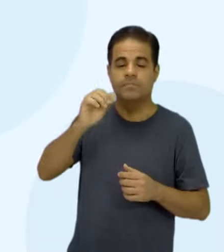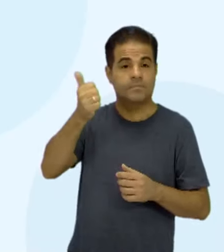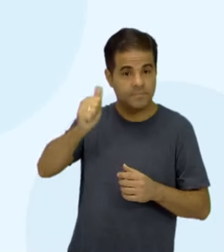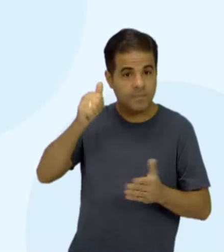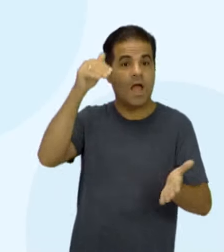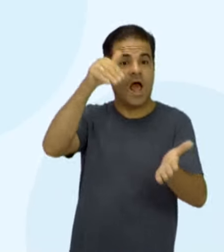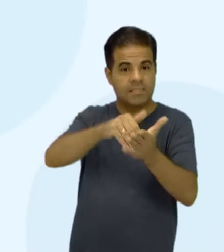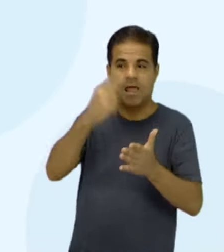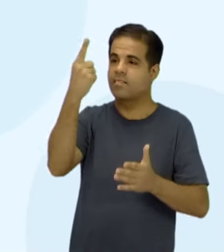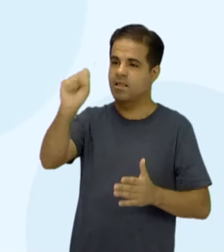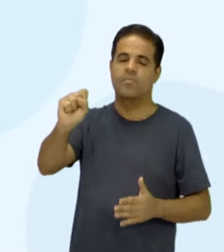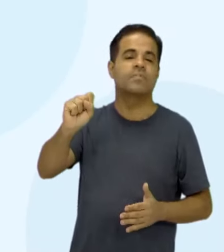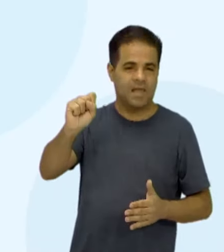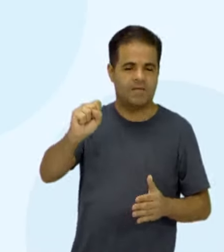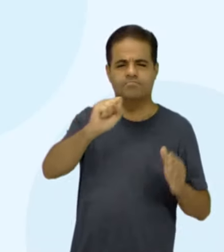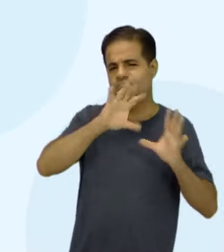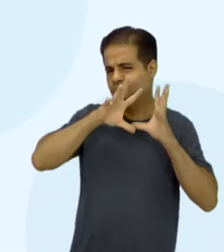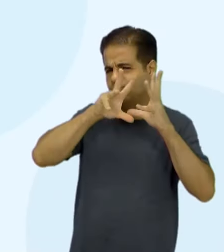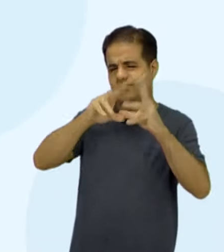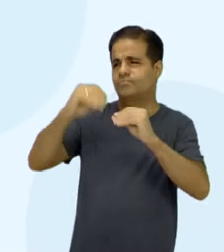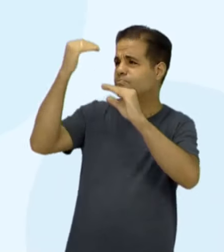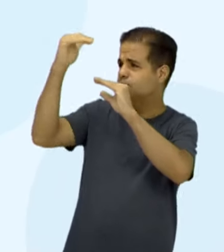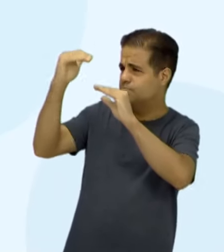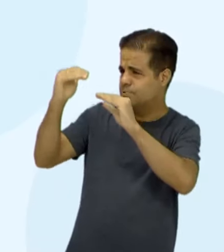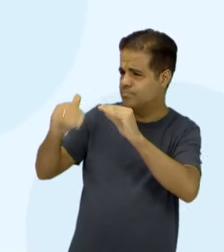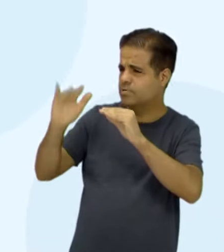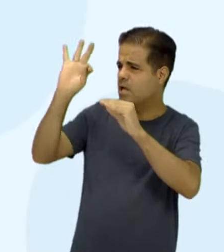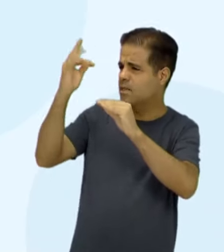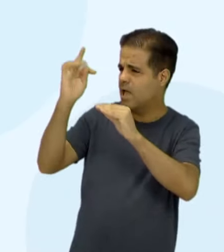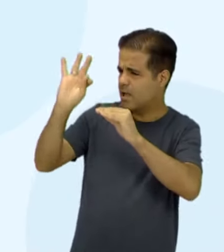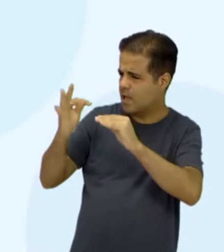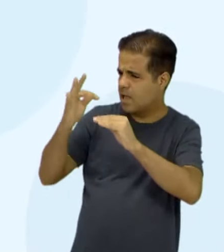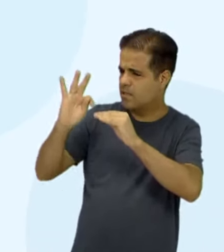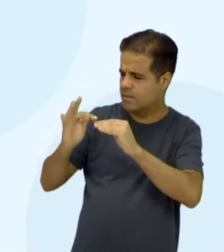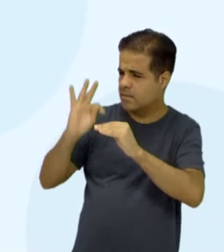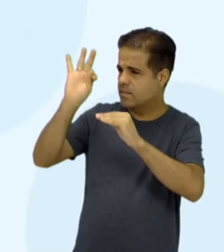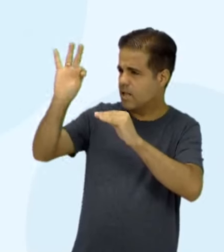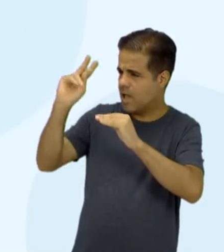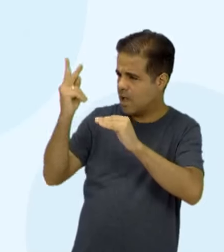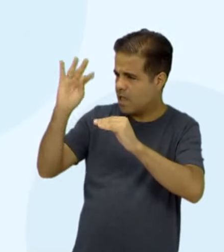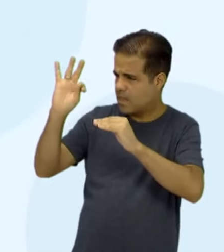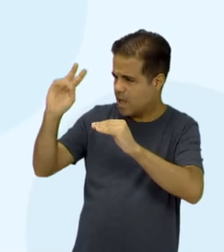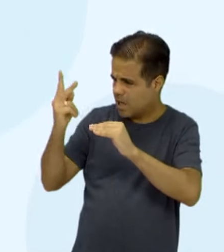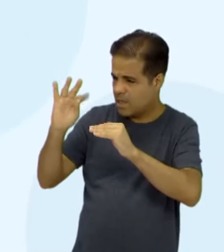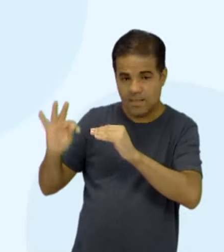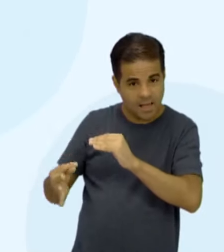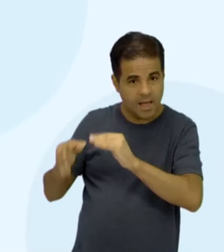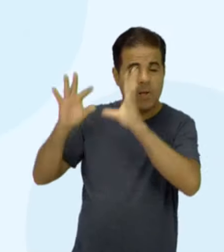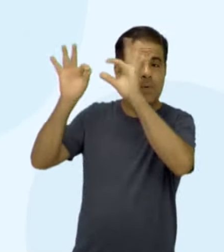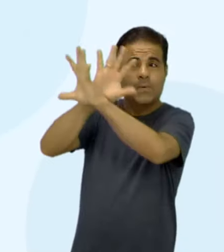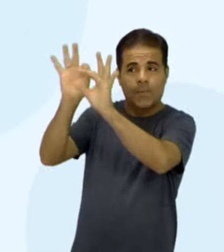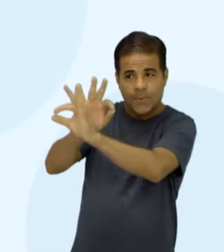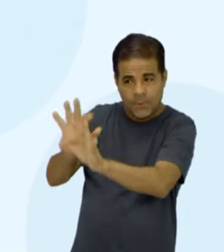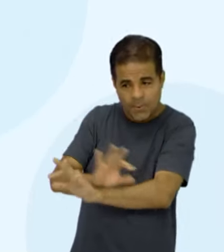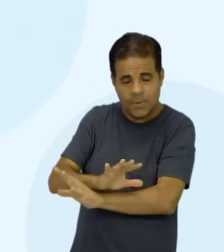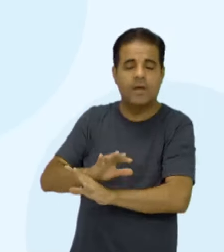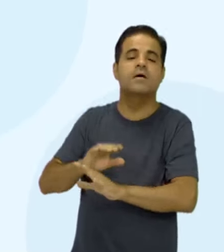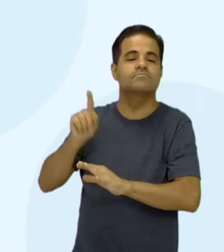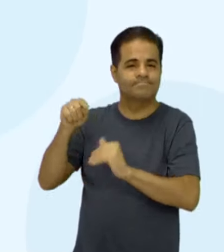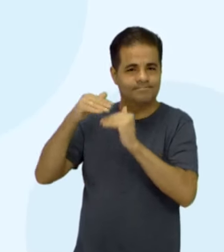até 18º todos com th para você aqui ó depois